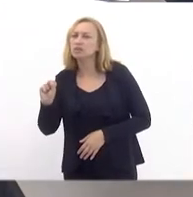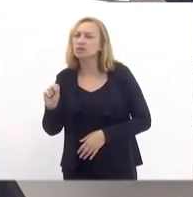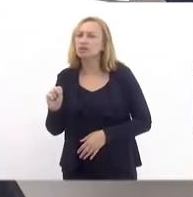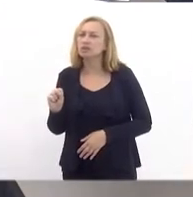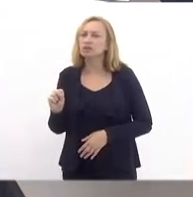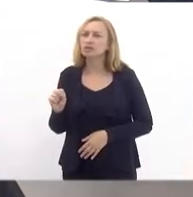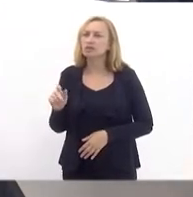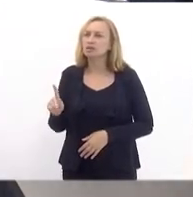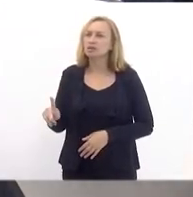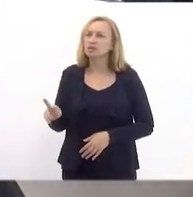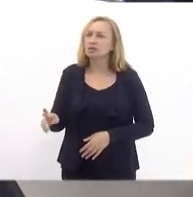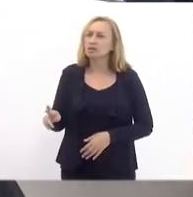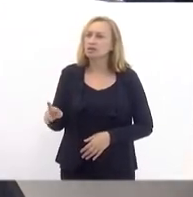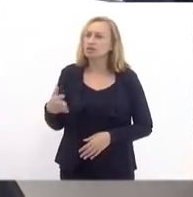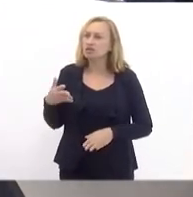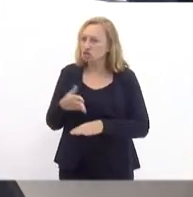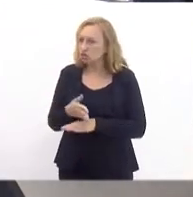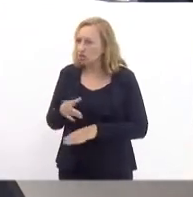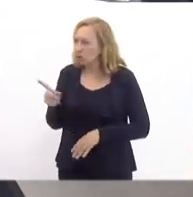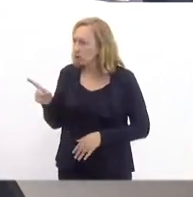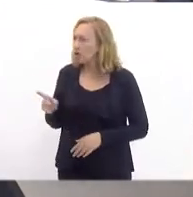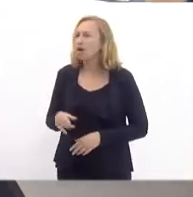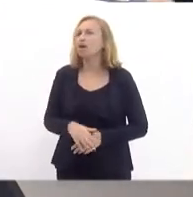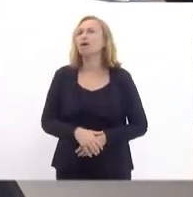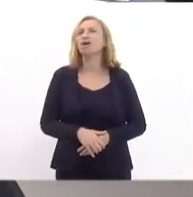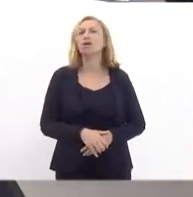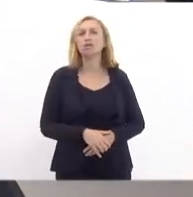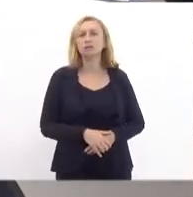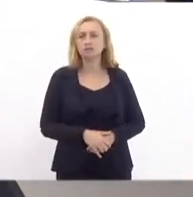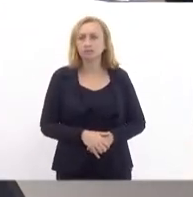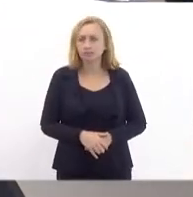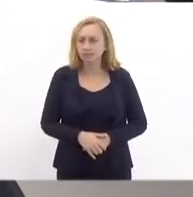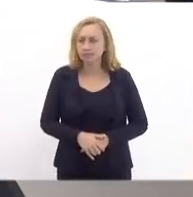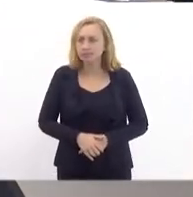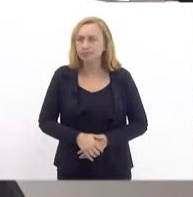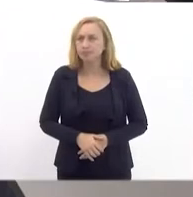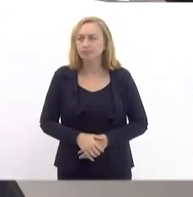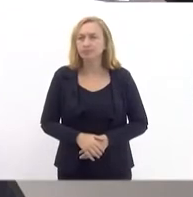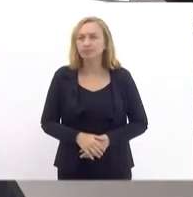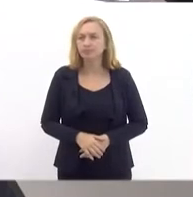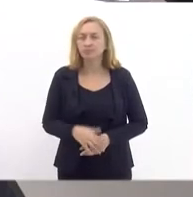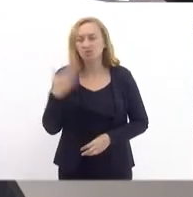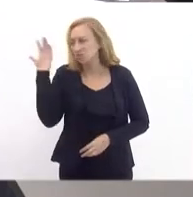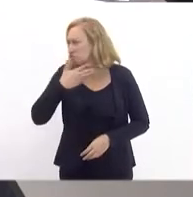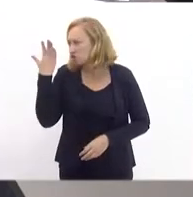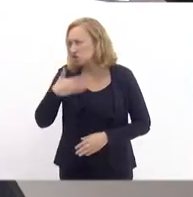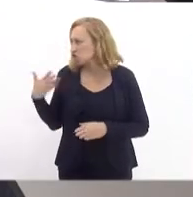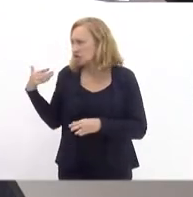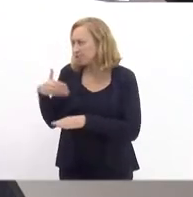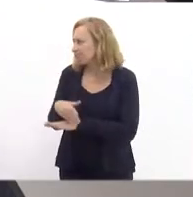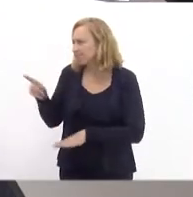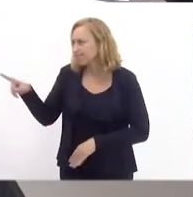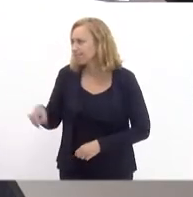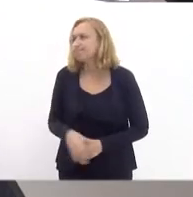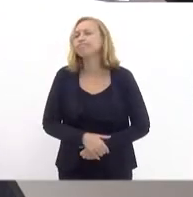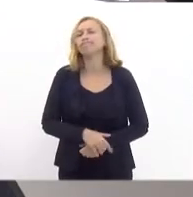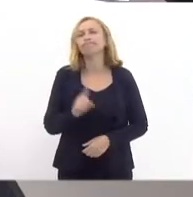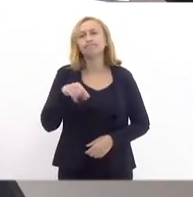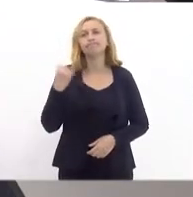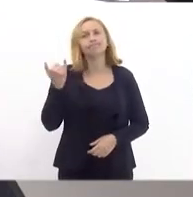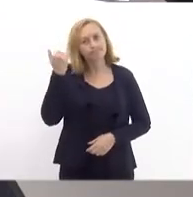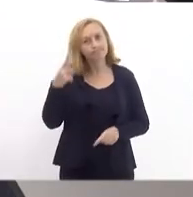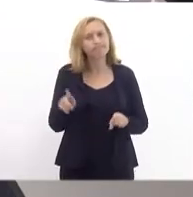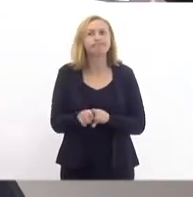Não chegou até agora? Não, ah, tá chegou ali. O senhor. Da Getransp está ali. Tá ali, chegou aí. Não, é que eu não vi chegar. Uhum. Não, não vi. É importante